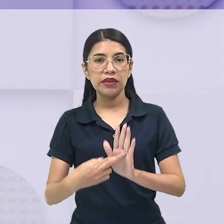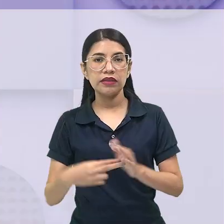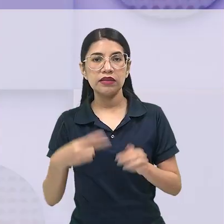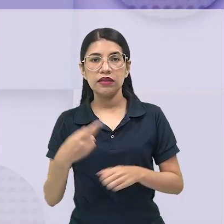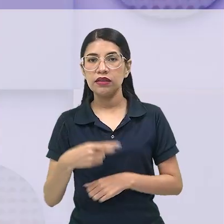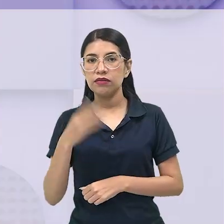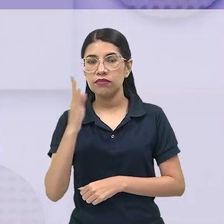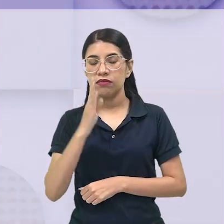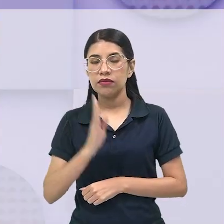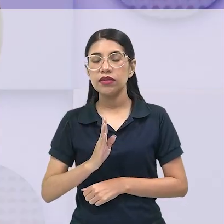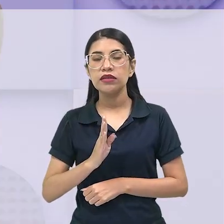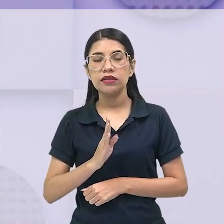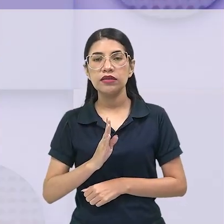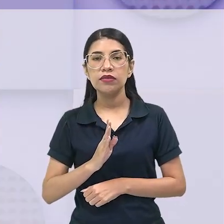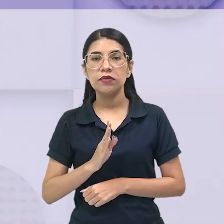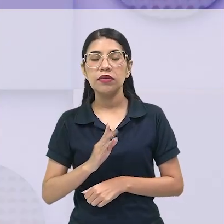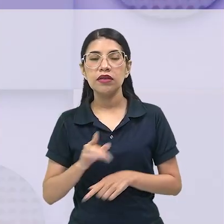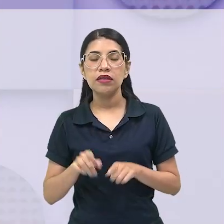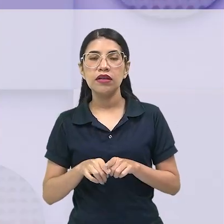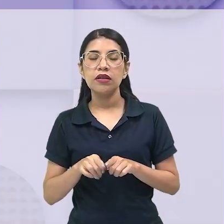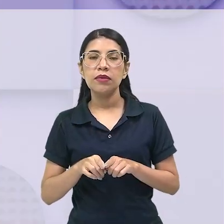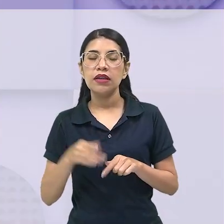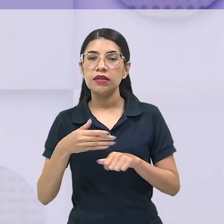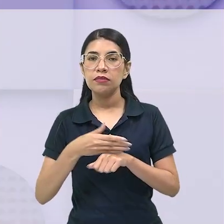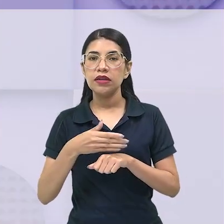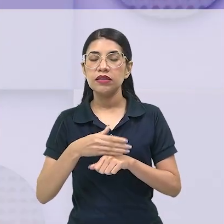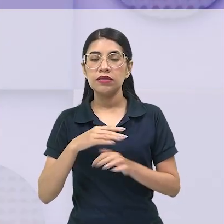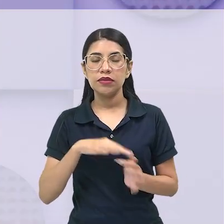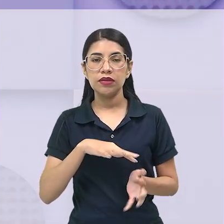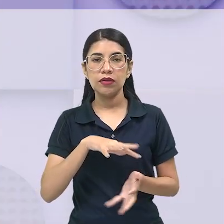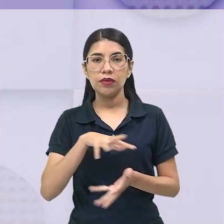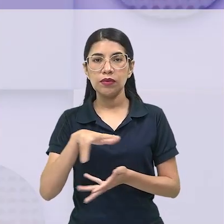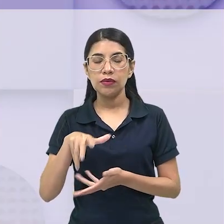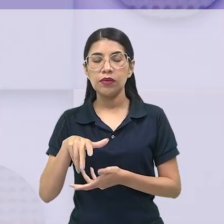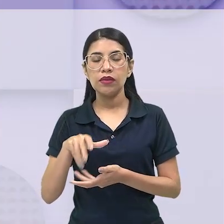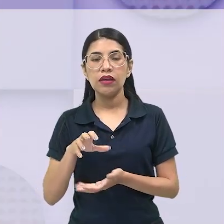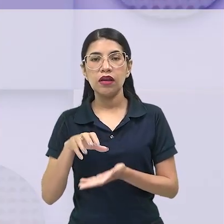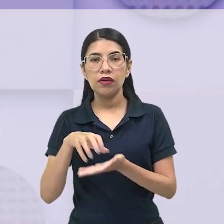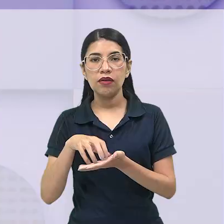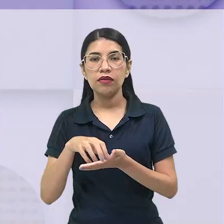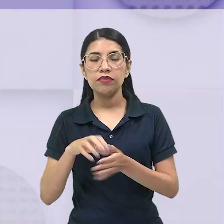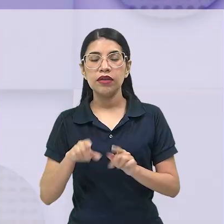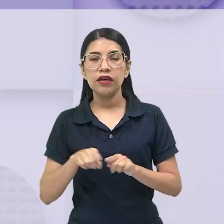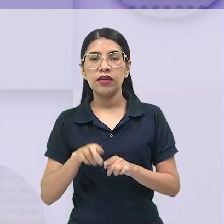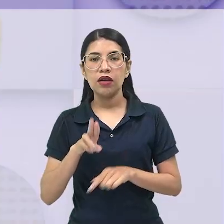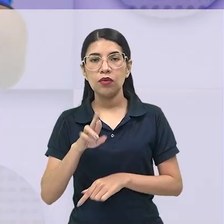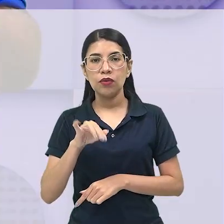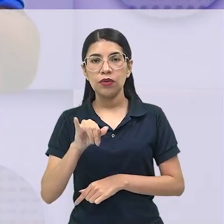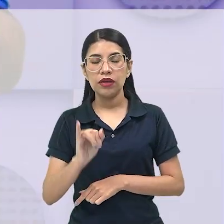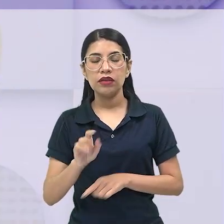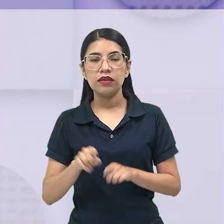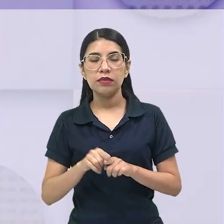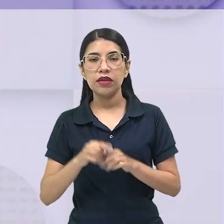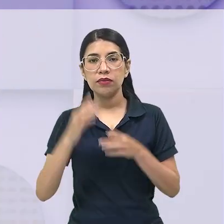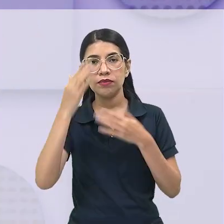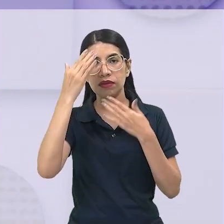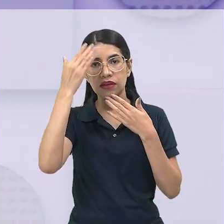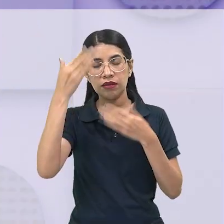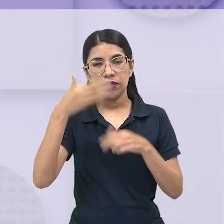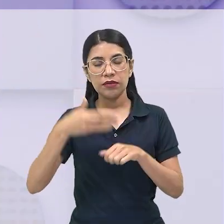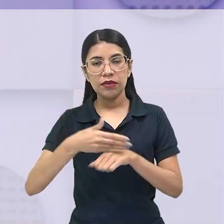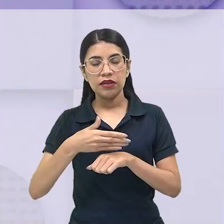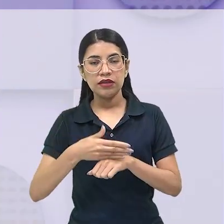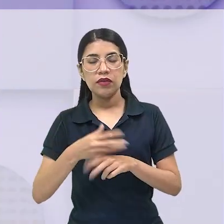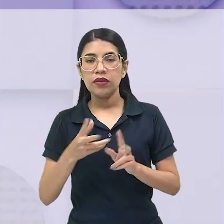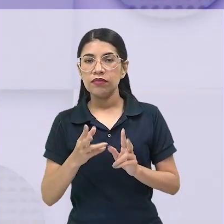no Brasil e está com uma cadeira também global na URI Global, tá? Então, muito agradecido. E aqui é